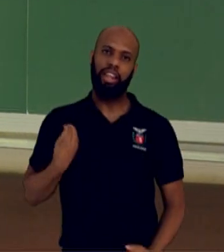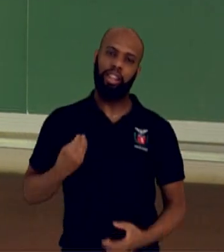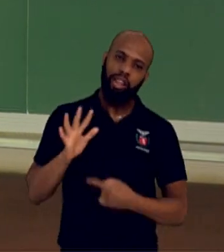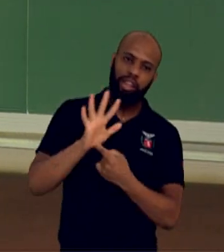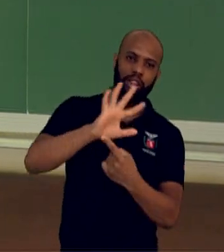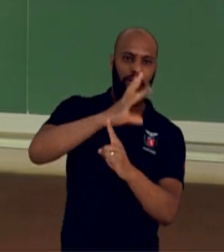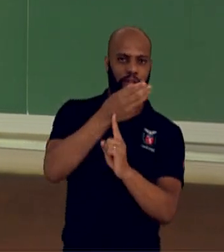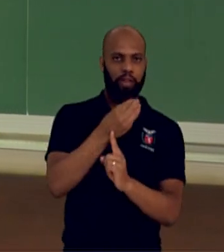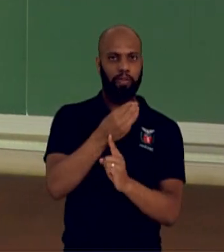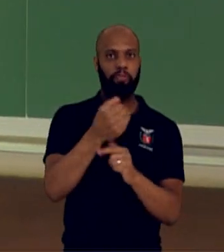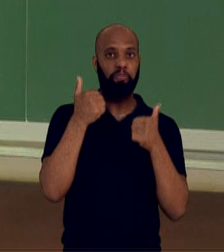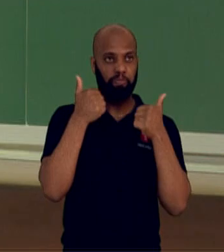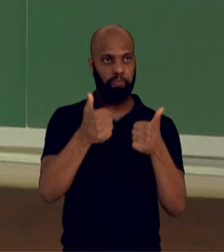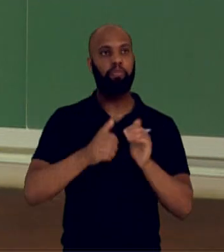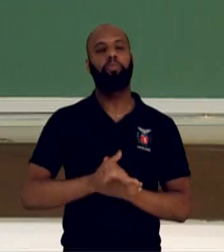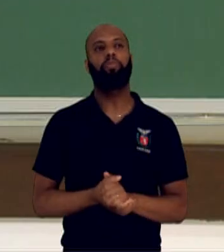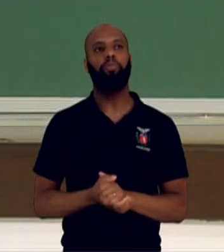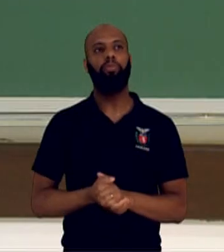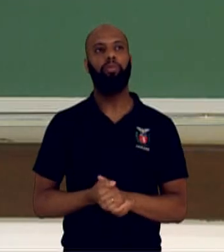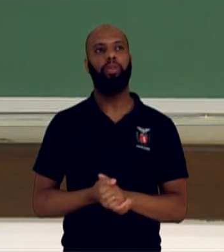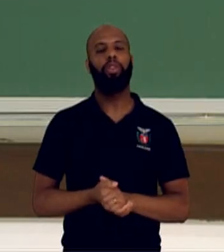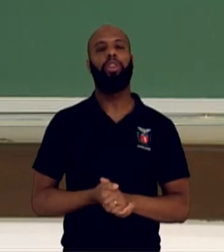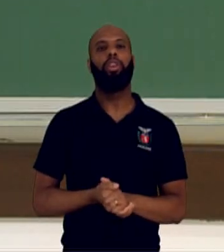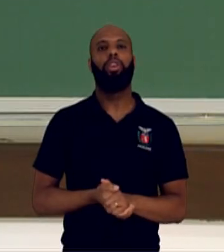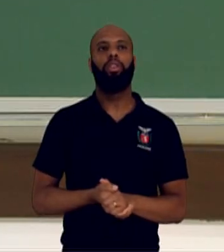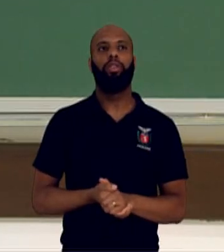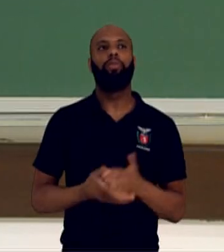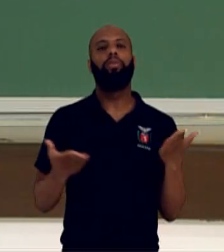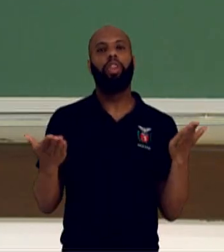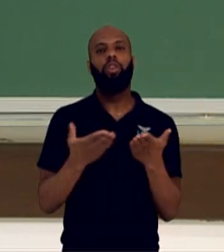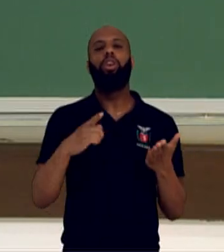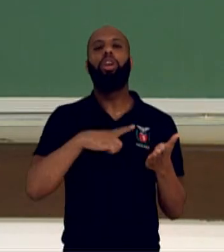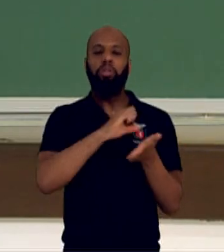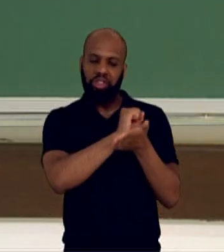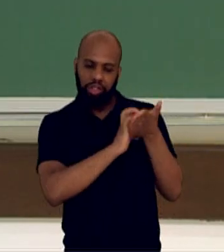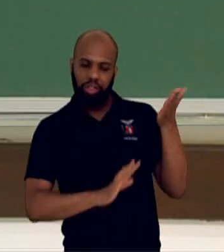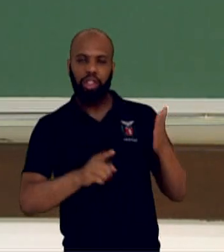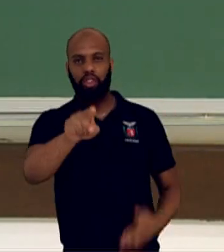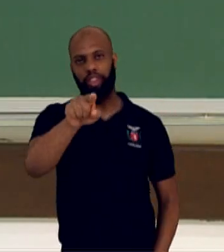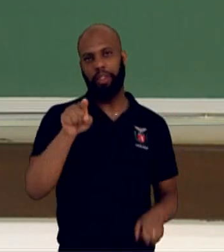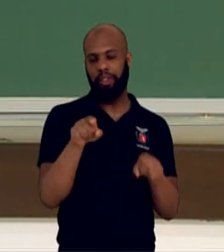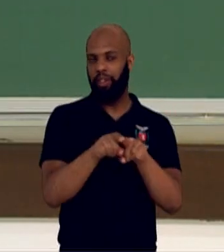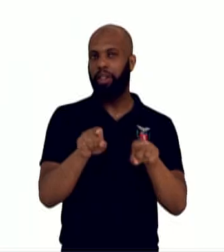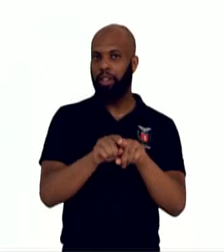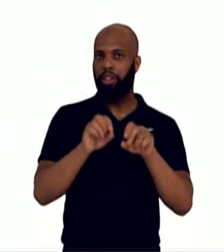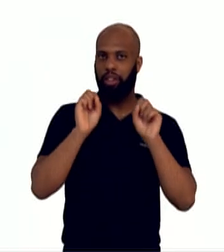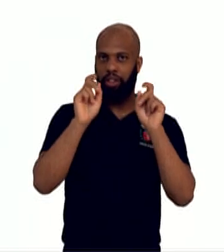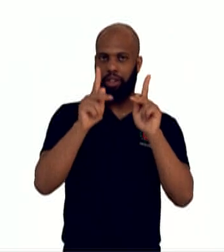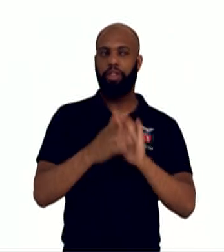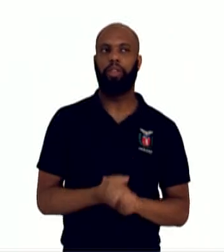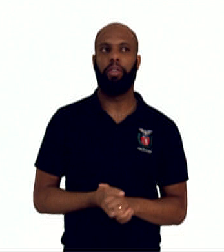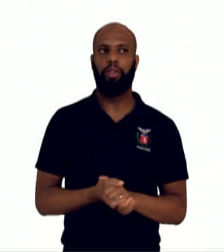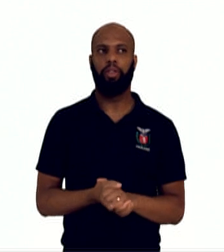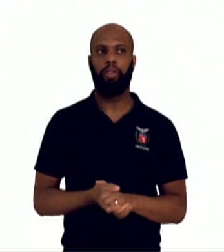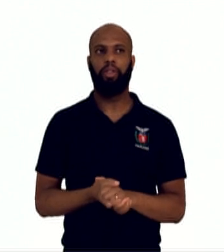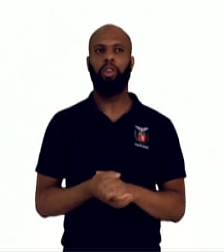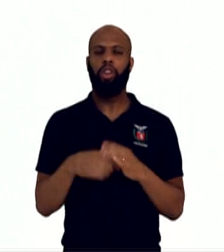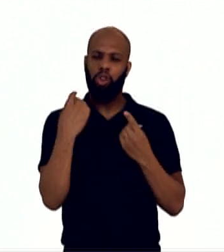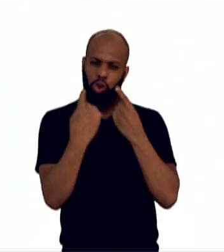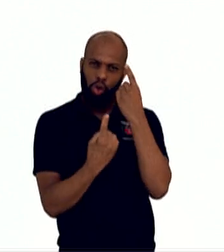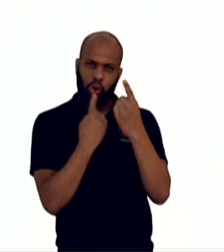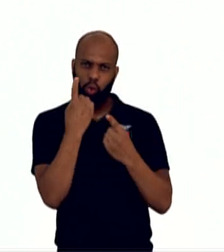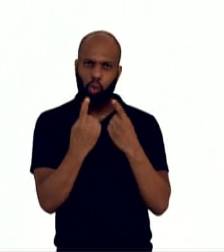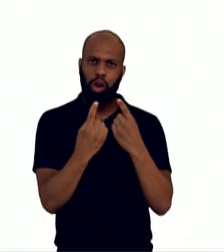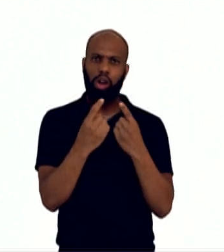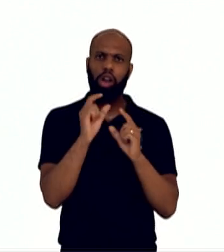Certo? Muito bem. Vamos seguir aqui em frente e vou deixar um exercício para vocês. ok? Olha só, quais foram